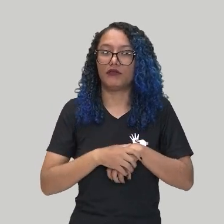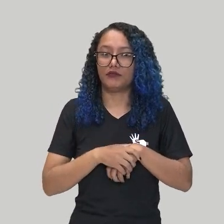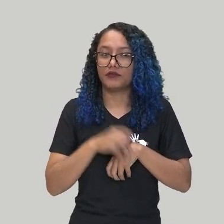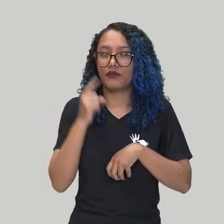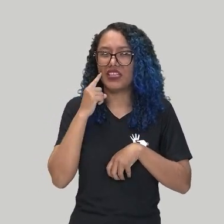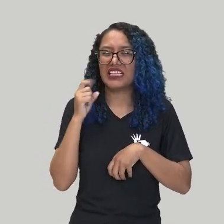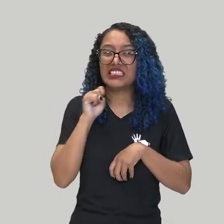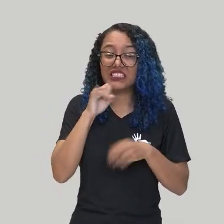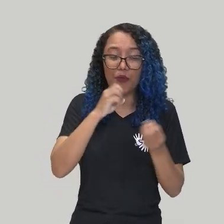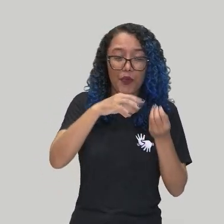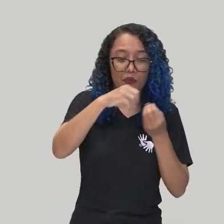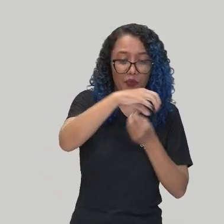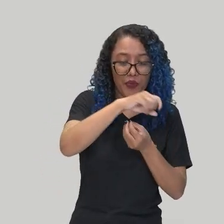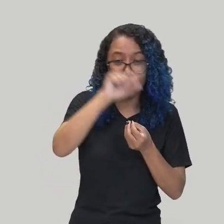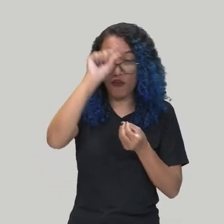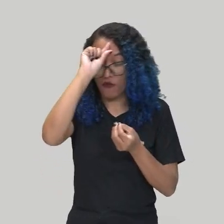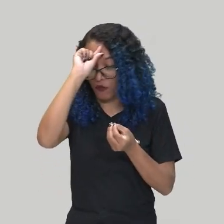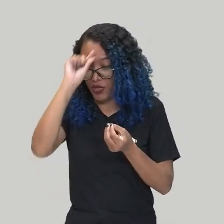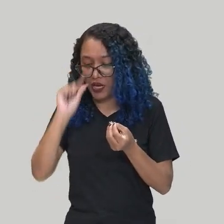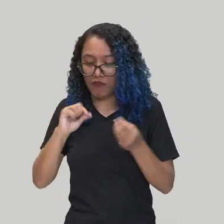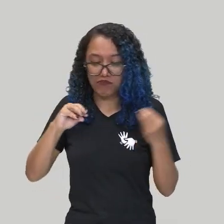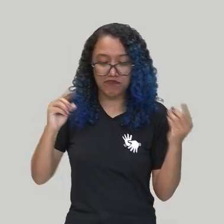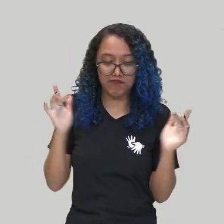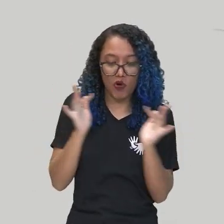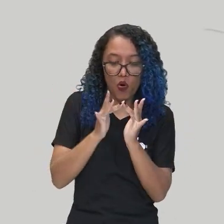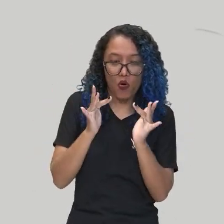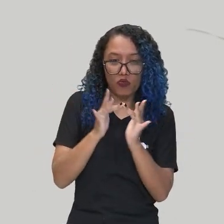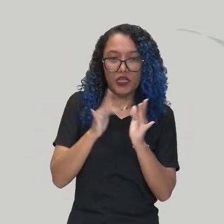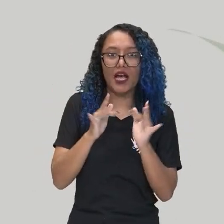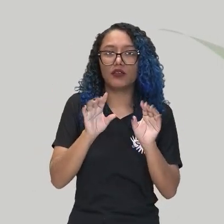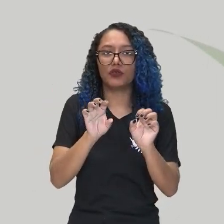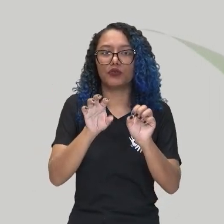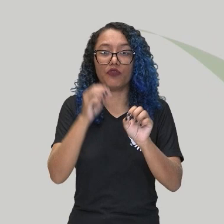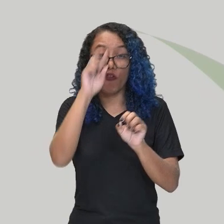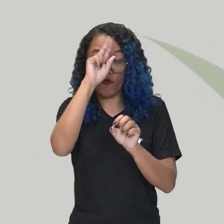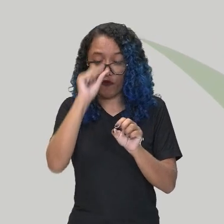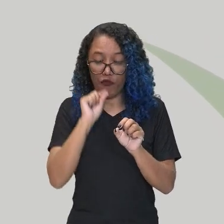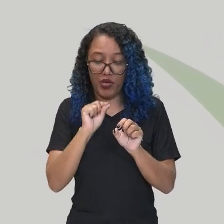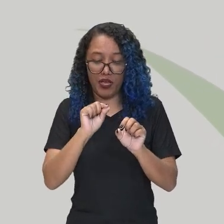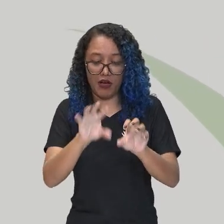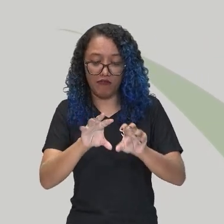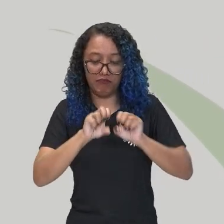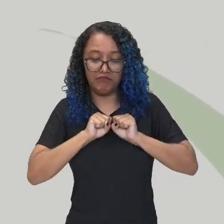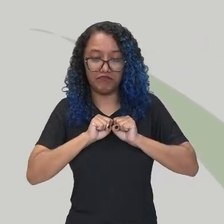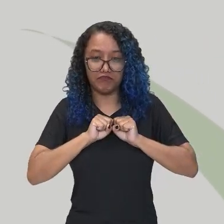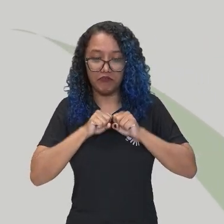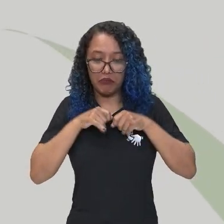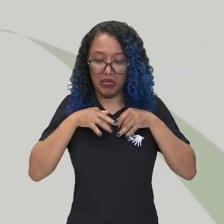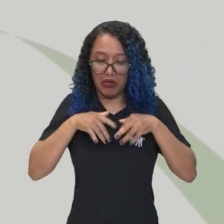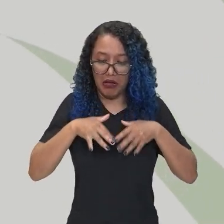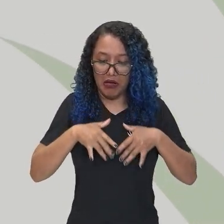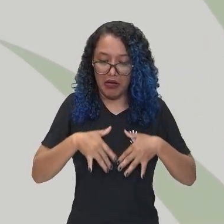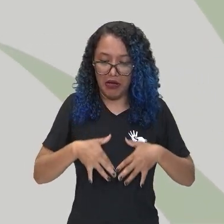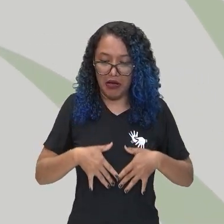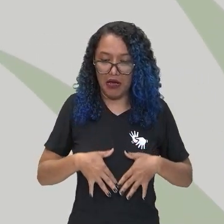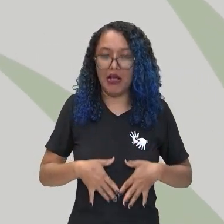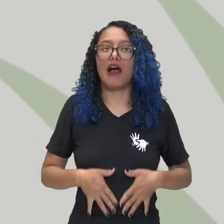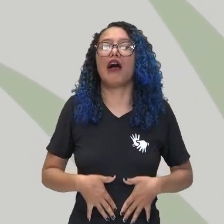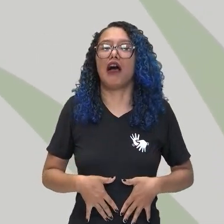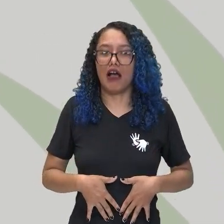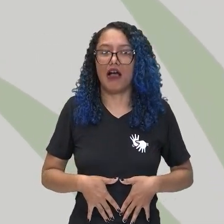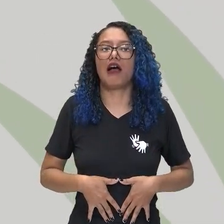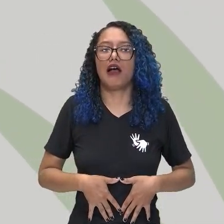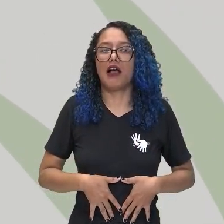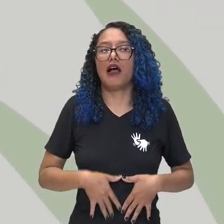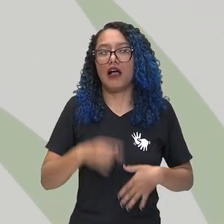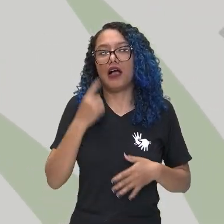formiga, o esporo do fungo invade seu organismo e se multiplica em várias novas células, que se alimentarão do